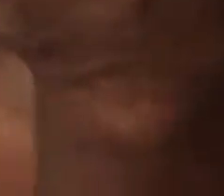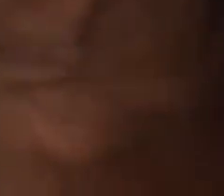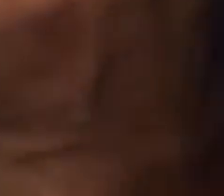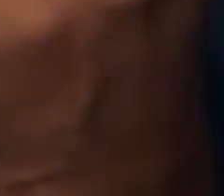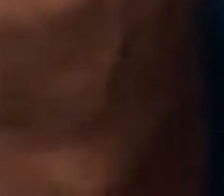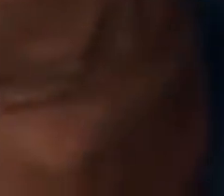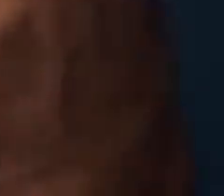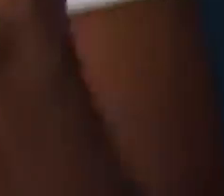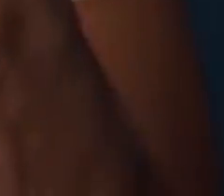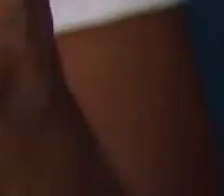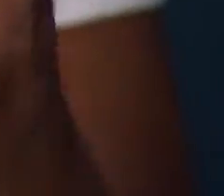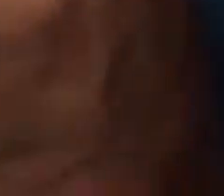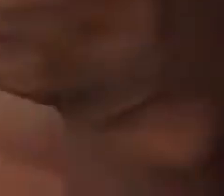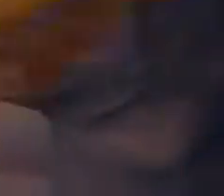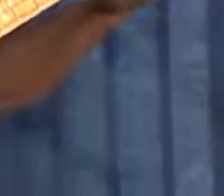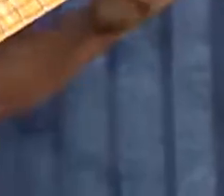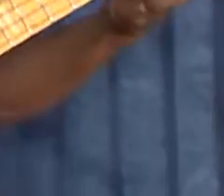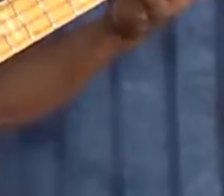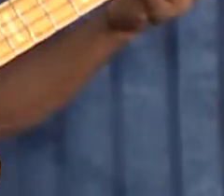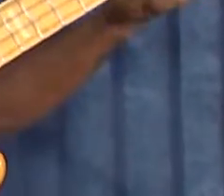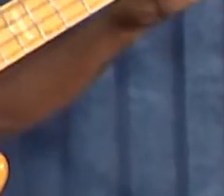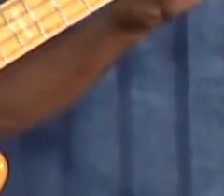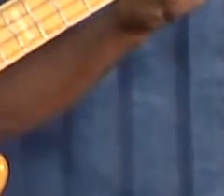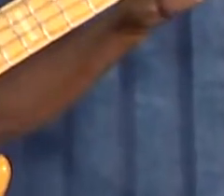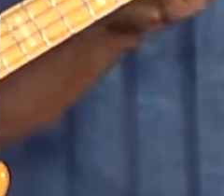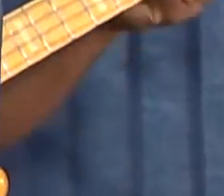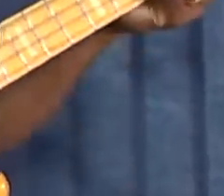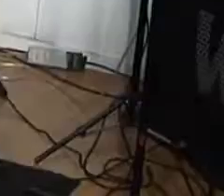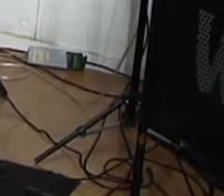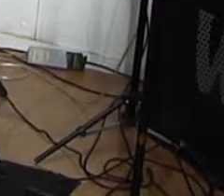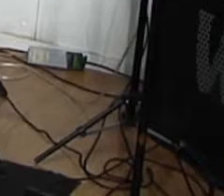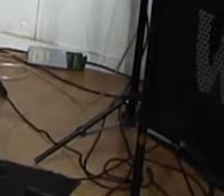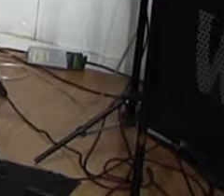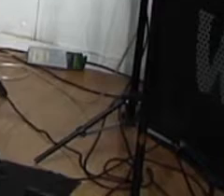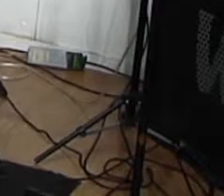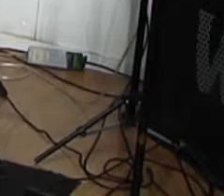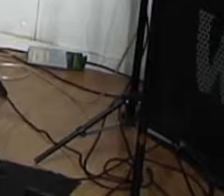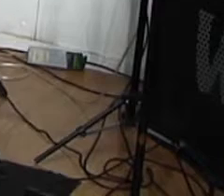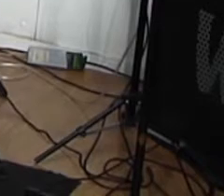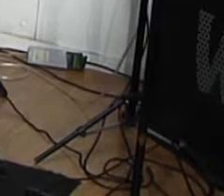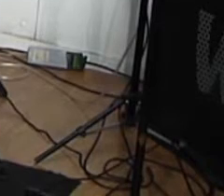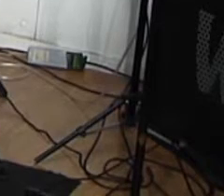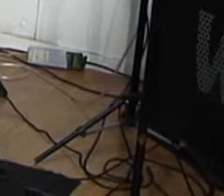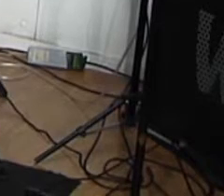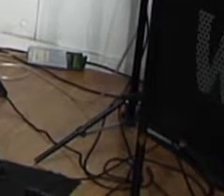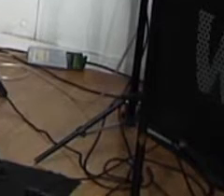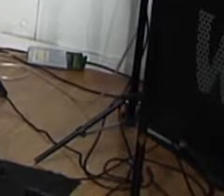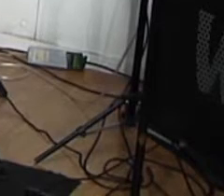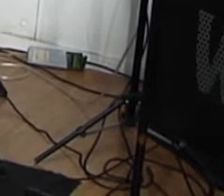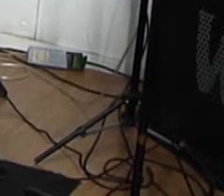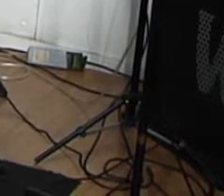I can't sleep in the daytime cause I can feel it.